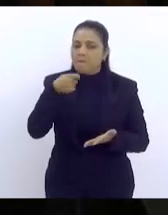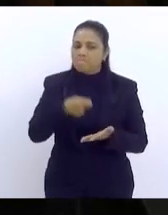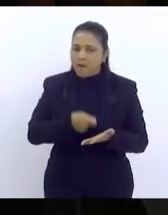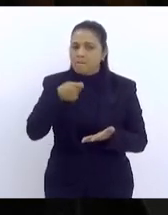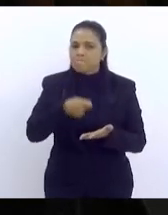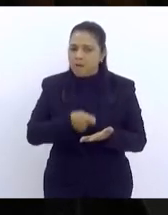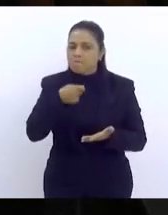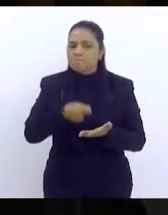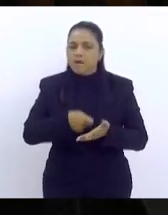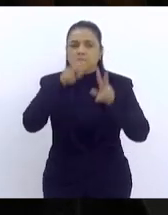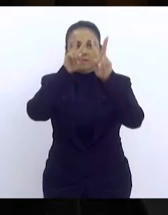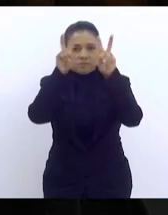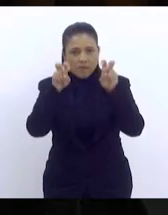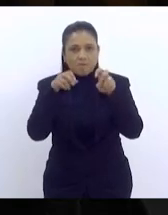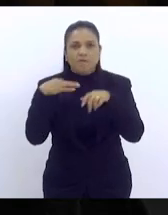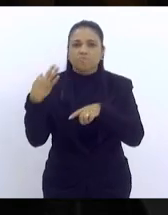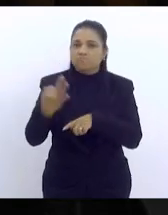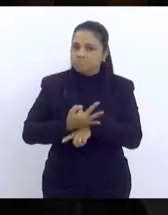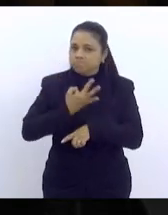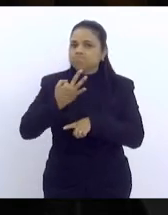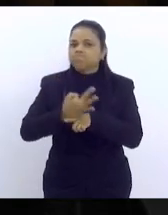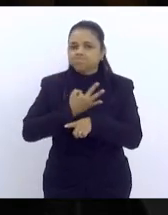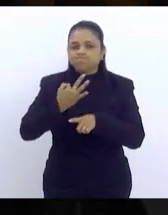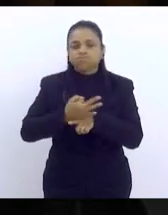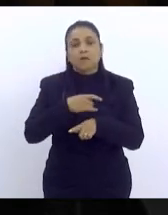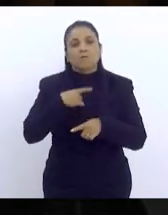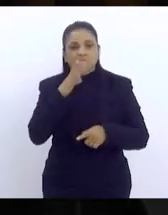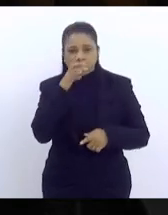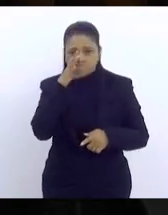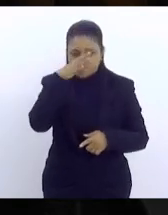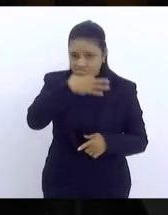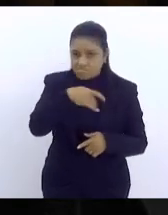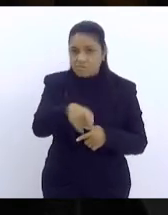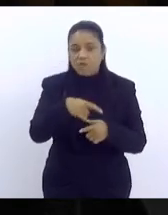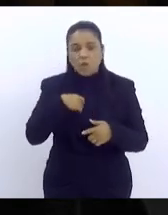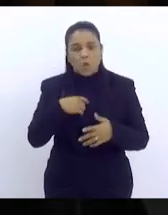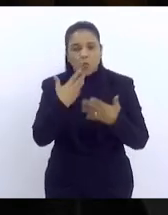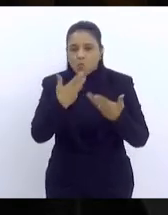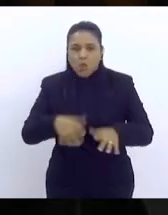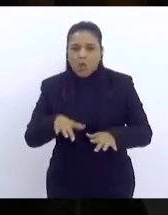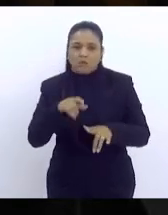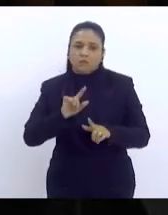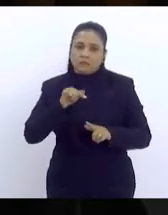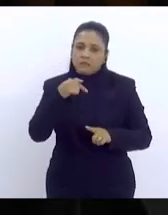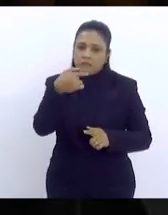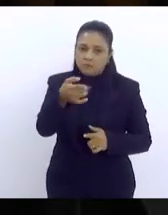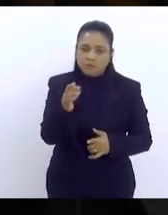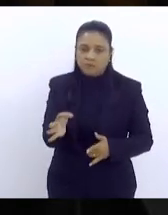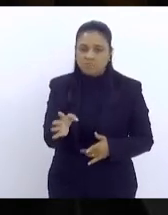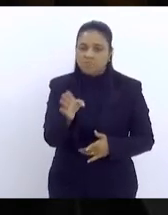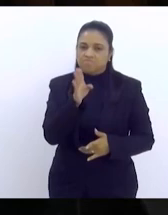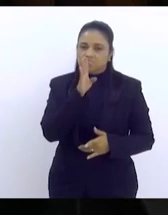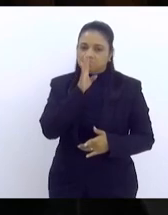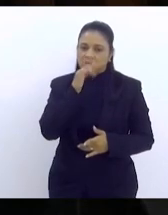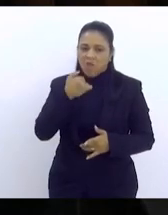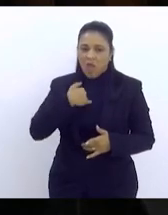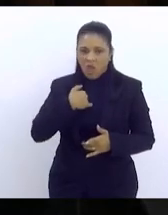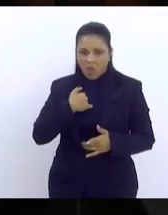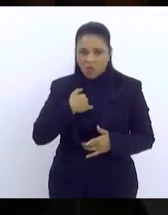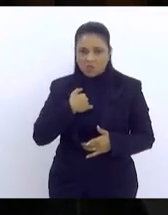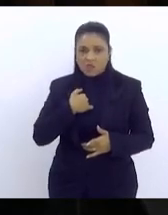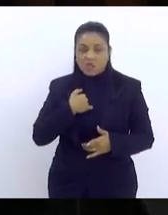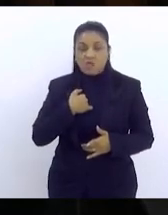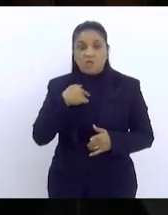porque não quero dizer que me silenciei quando todo sinal amarelo